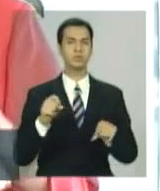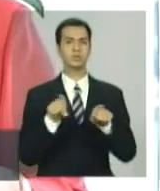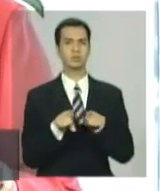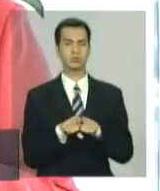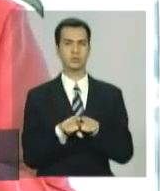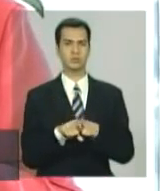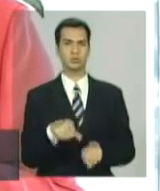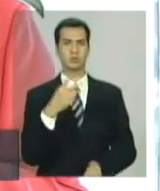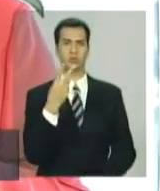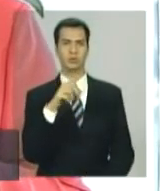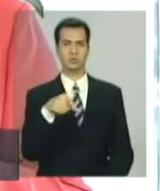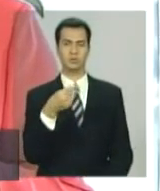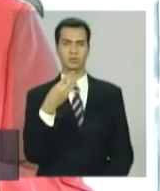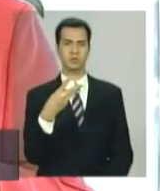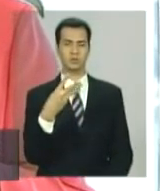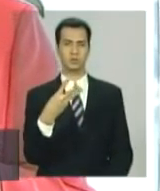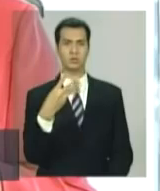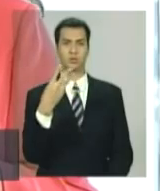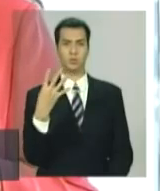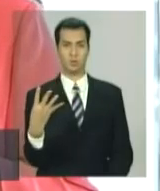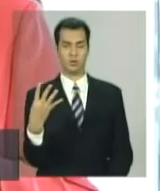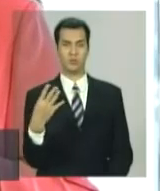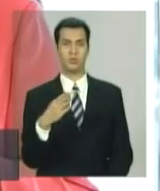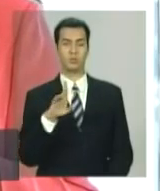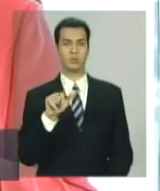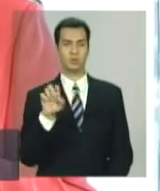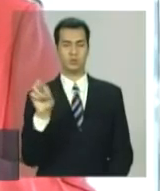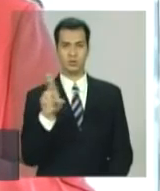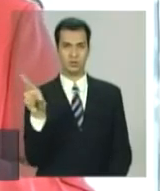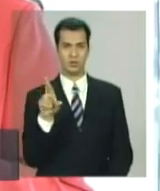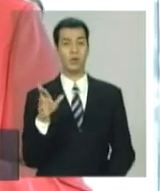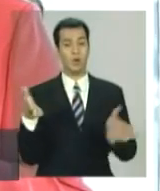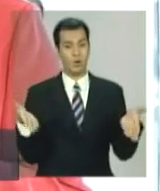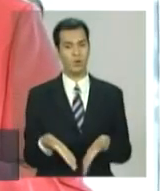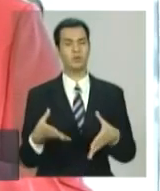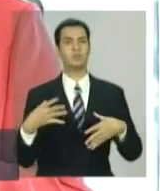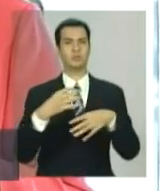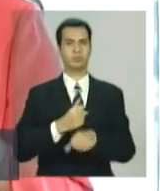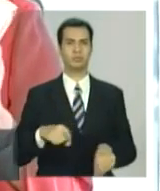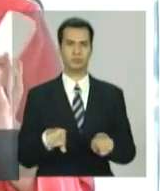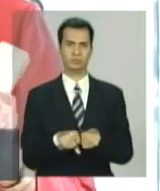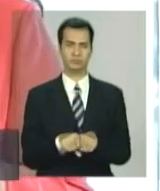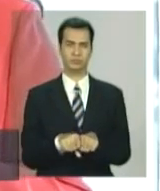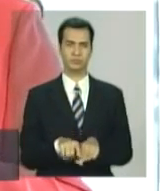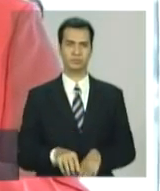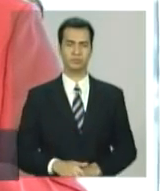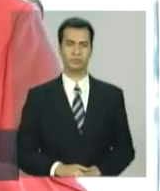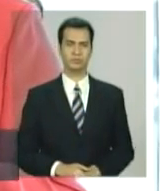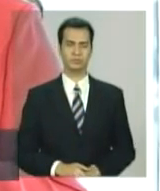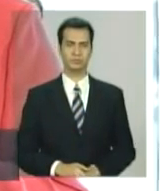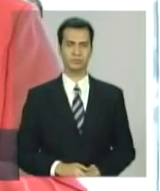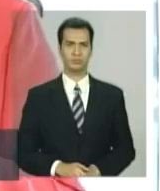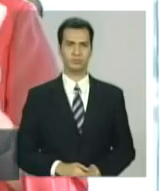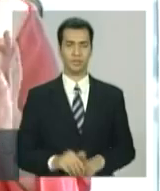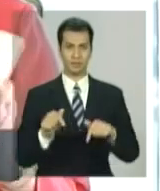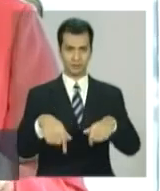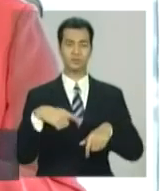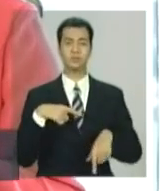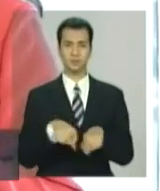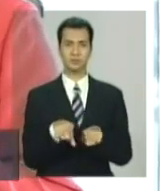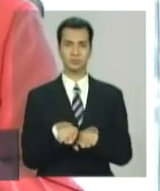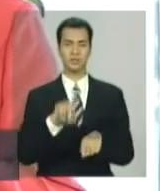2,34 nessa cerimônia. Eu queria dizer que aqui nós temos